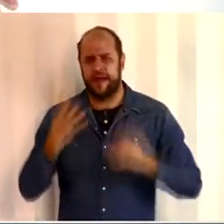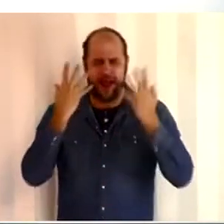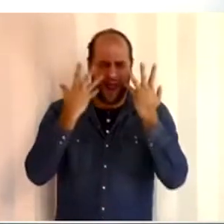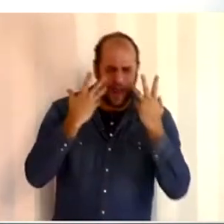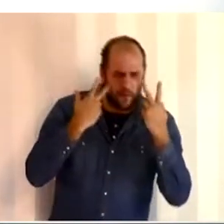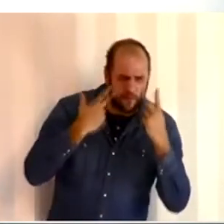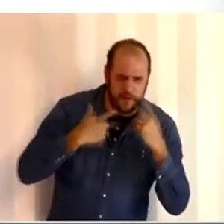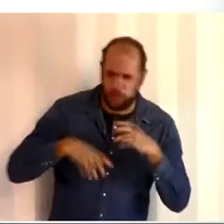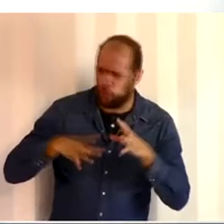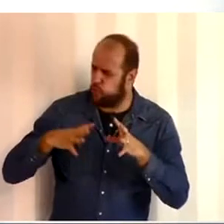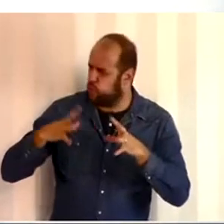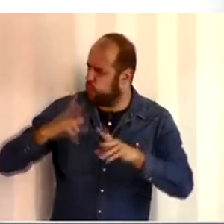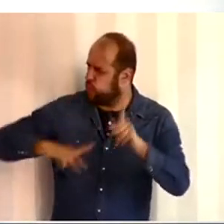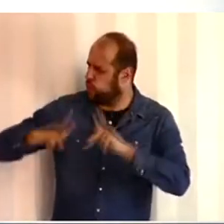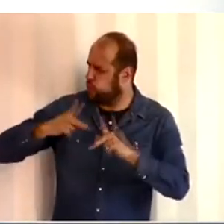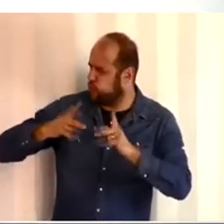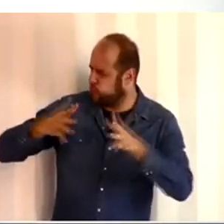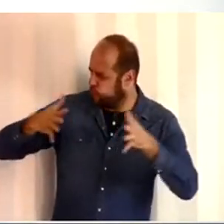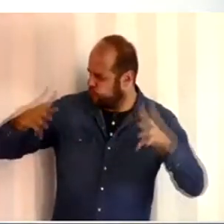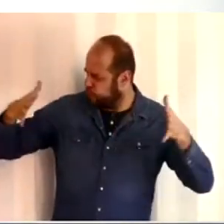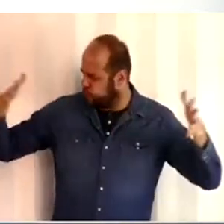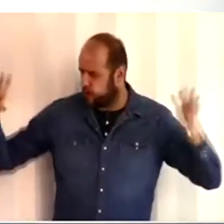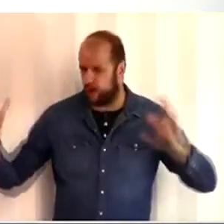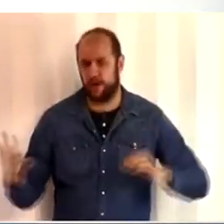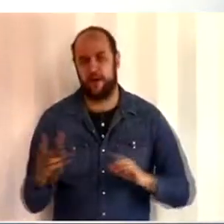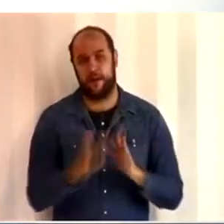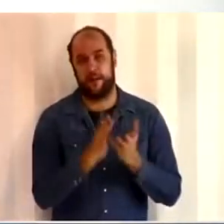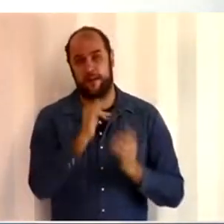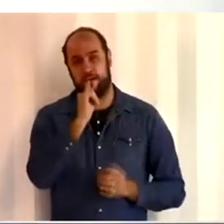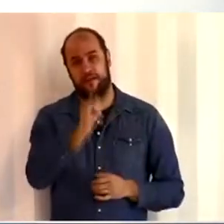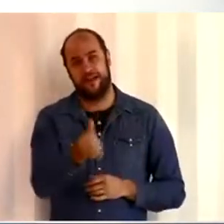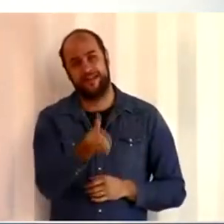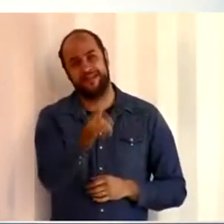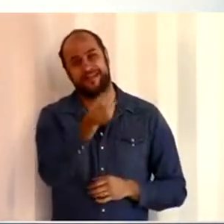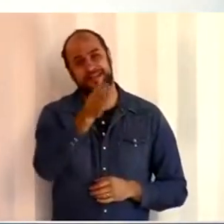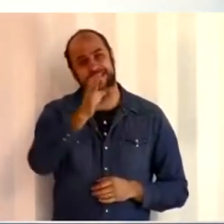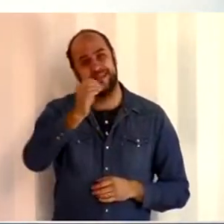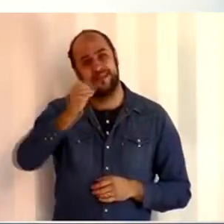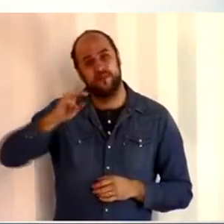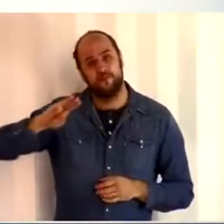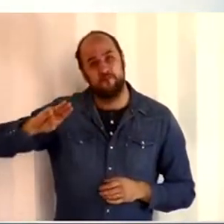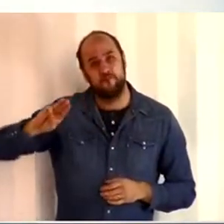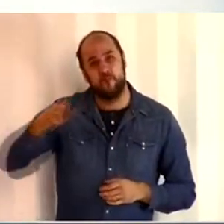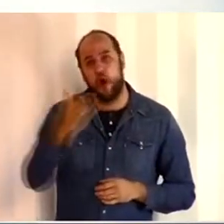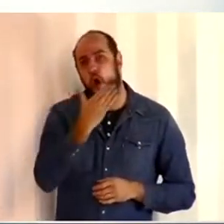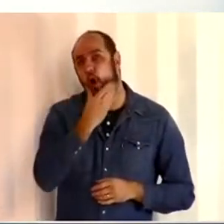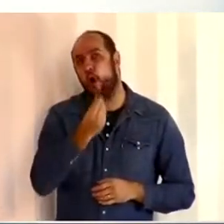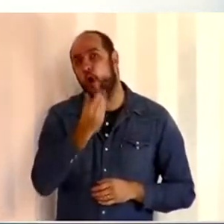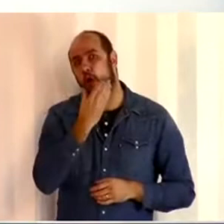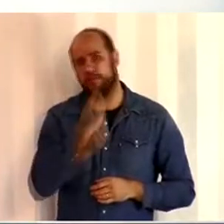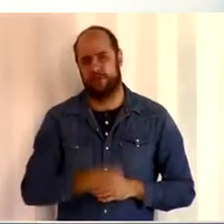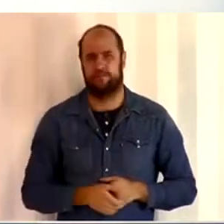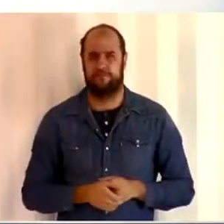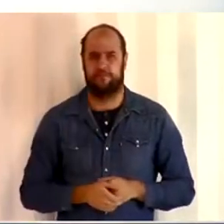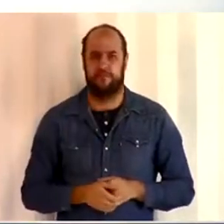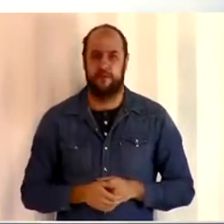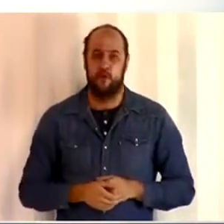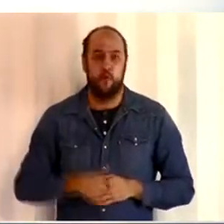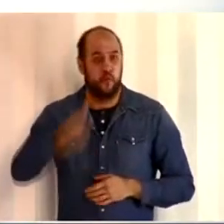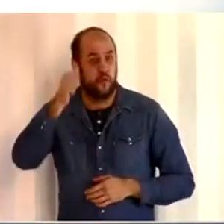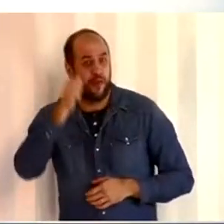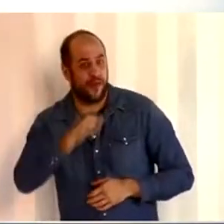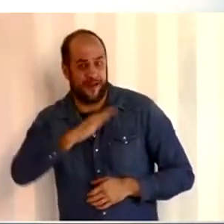comitiva grande. Segundo a palavra de Deus diz, 600 mil homens, sem contar